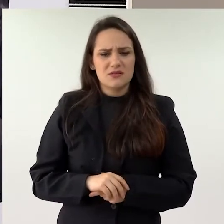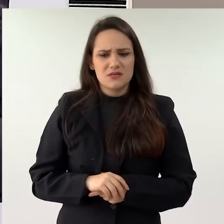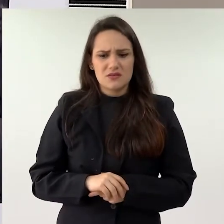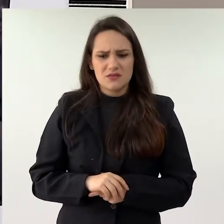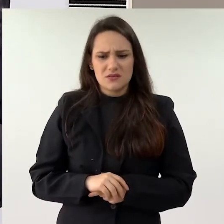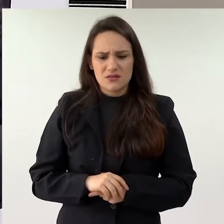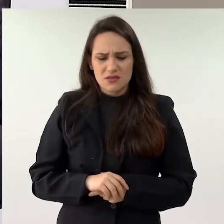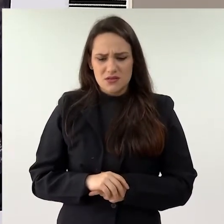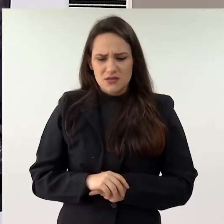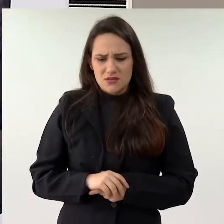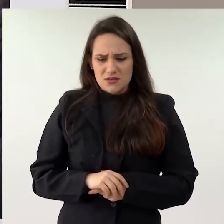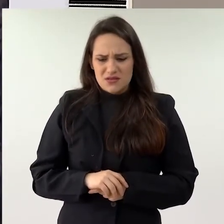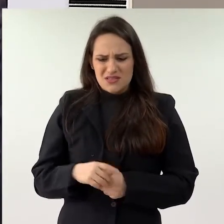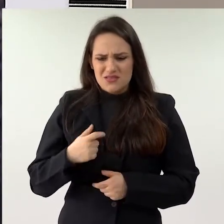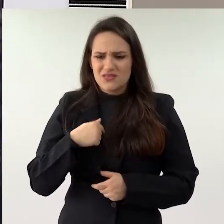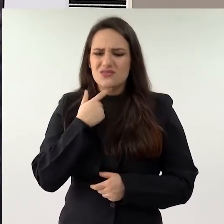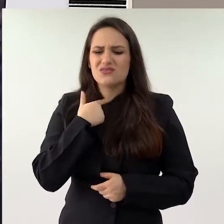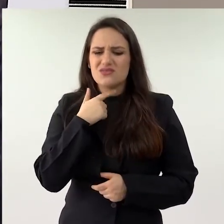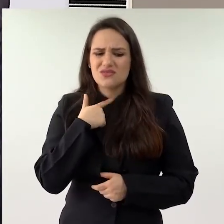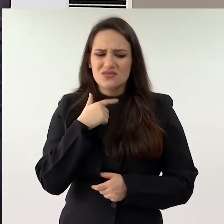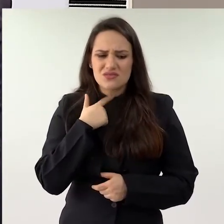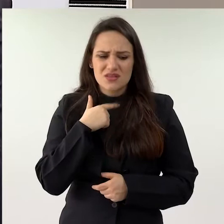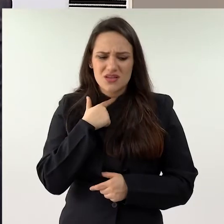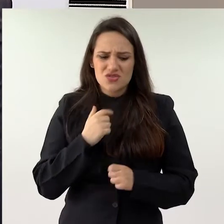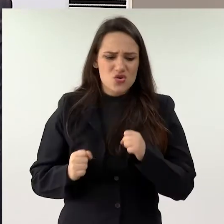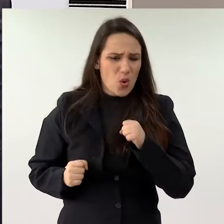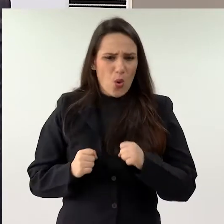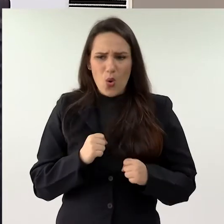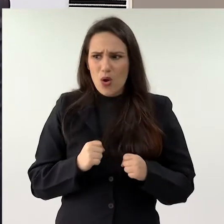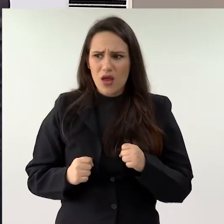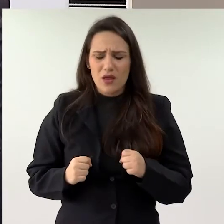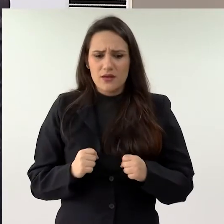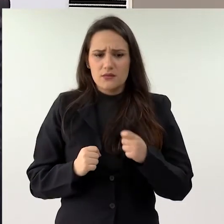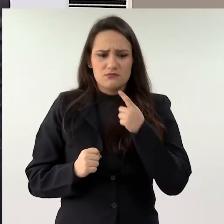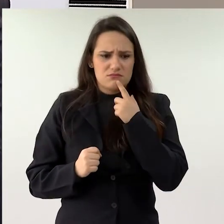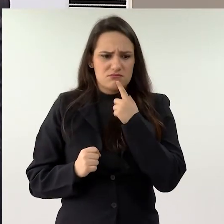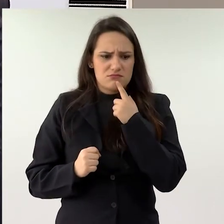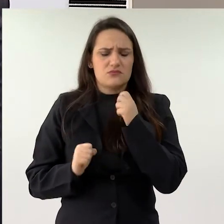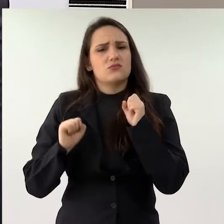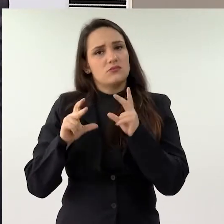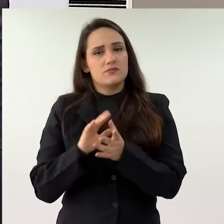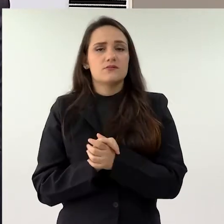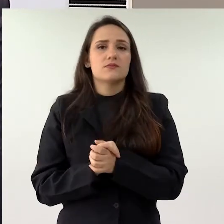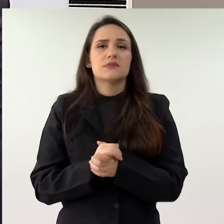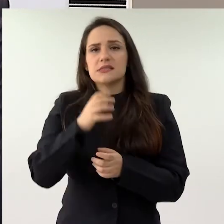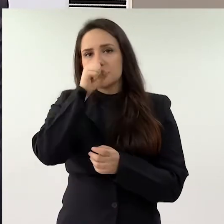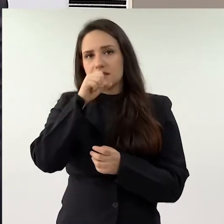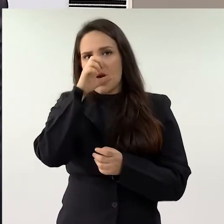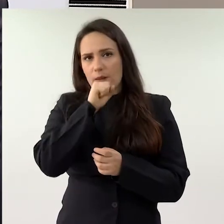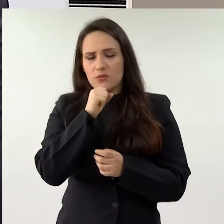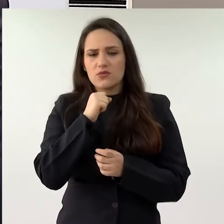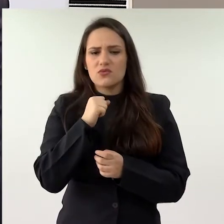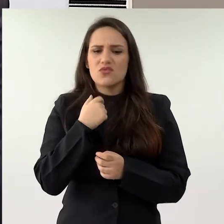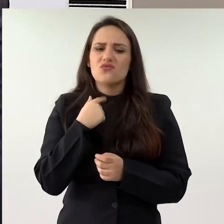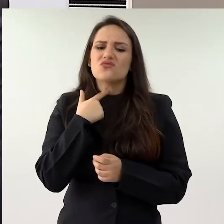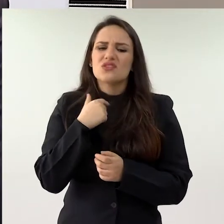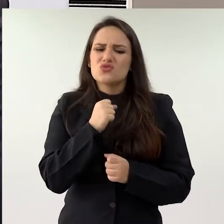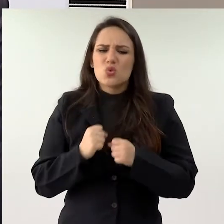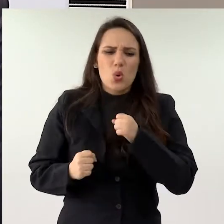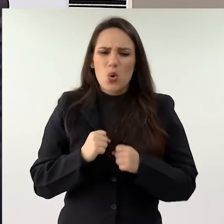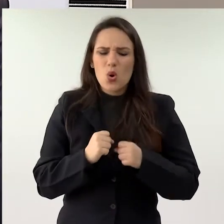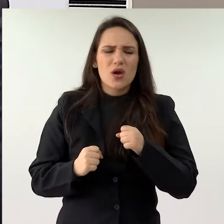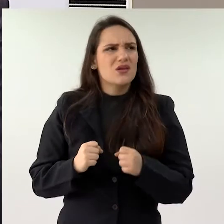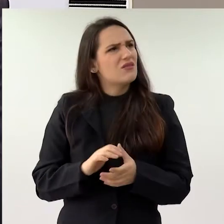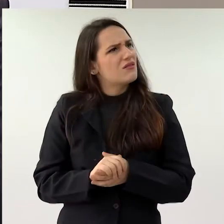mas eu estou bem, devo estar doente, porque eu não tenho essas vontades de correr. E aí, no sábado, eu começo a sentir febre. Ligo